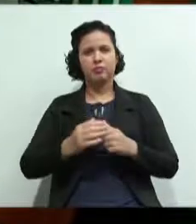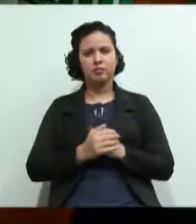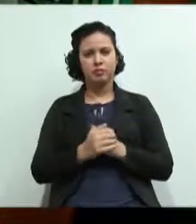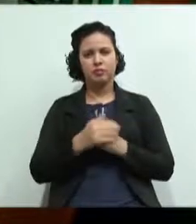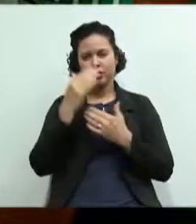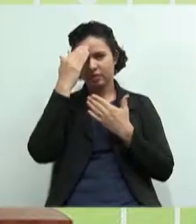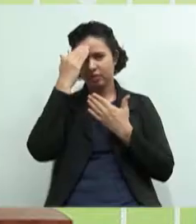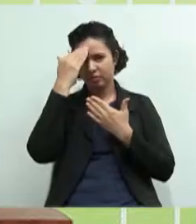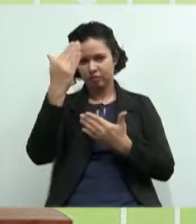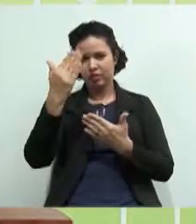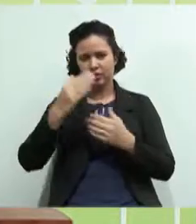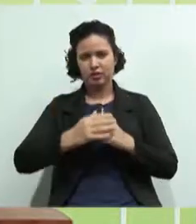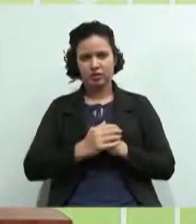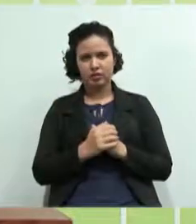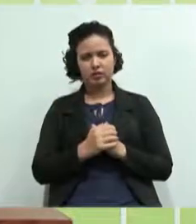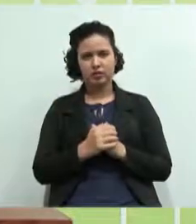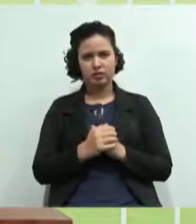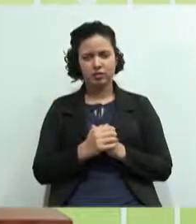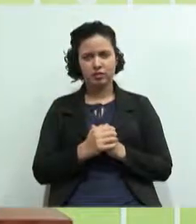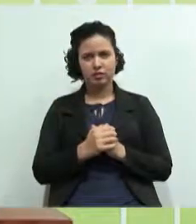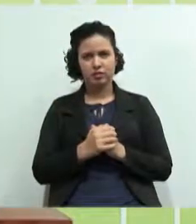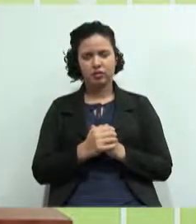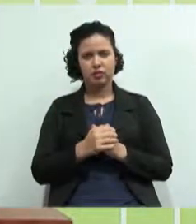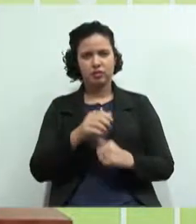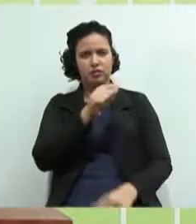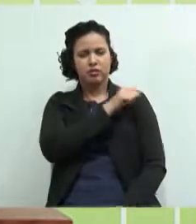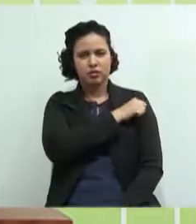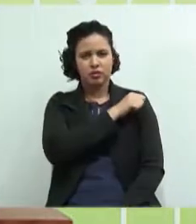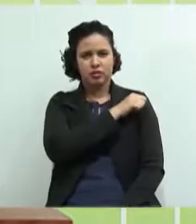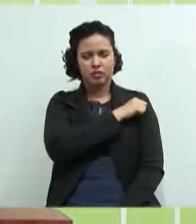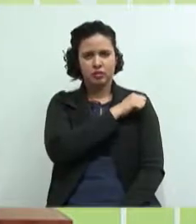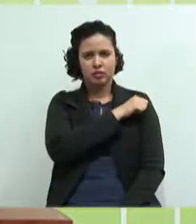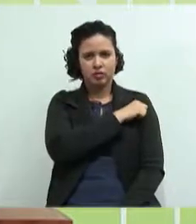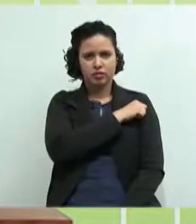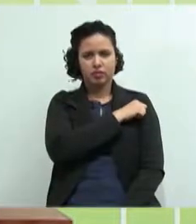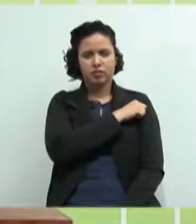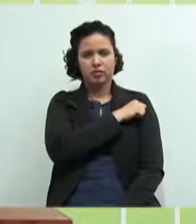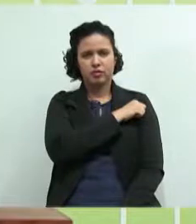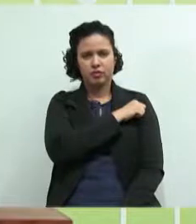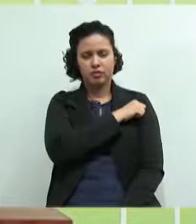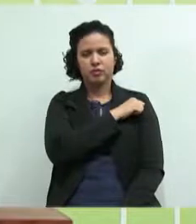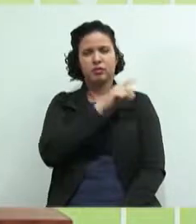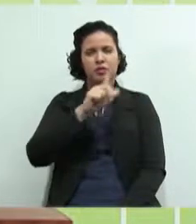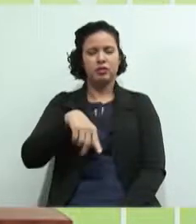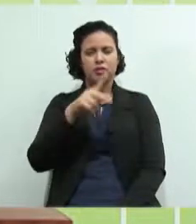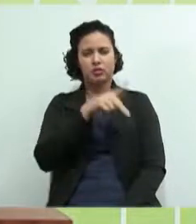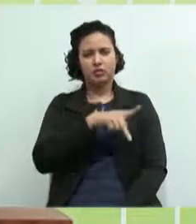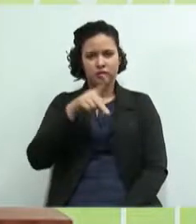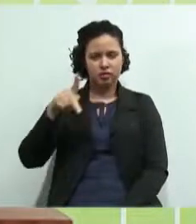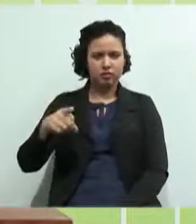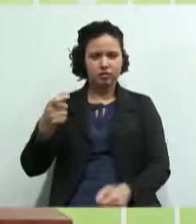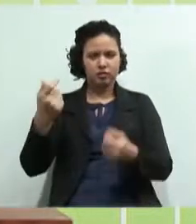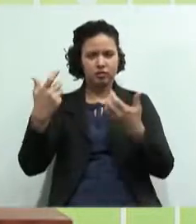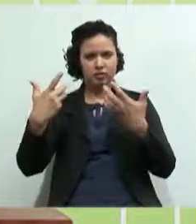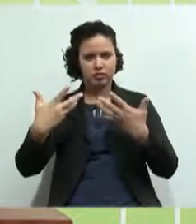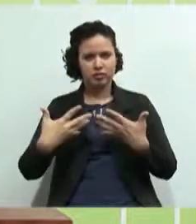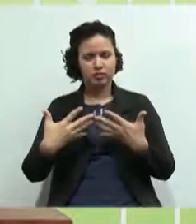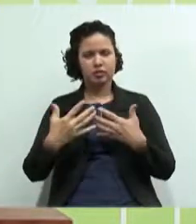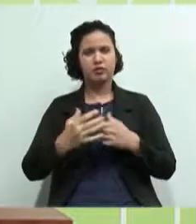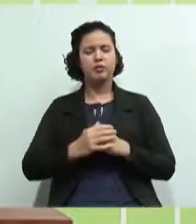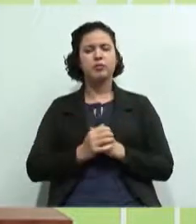professor. O aluno que está aí presente, né? Então, o professor Jorge falou algumas palavras